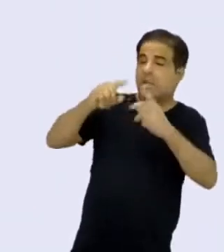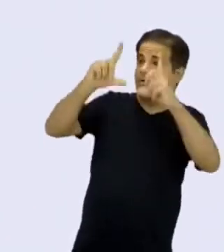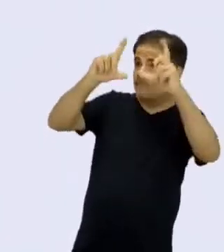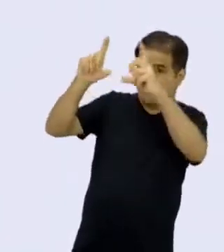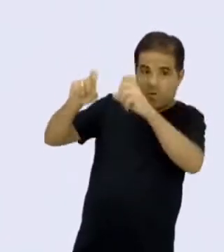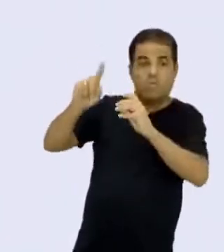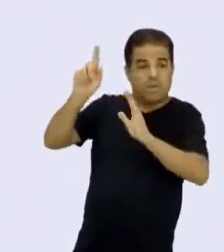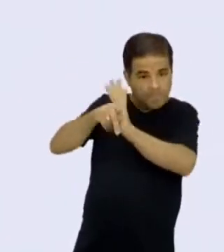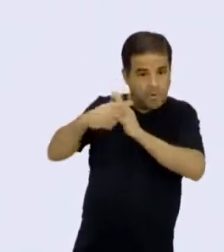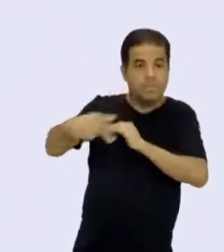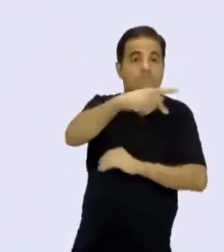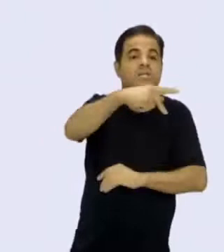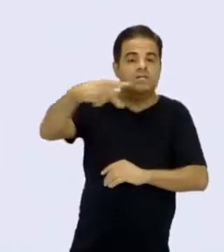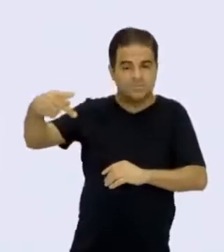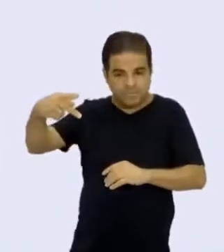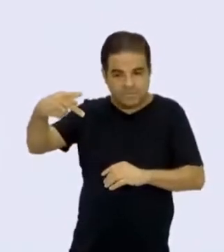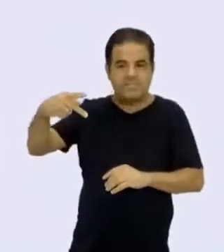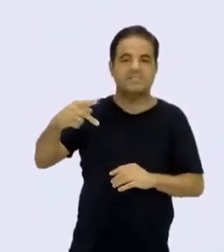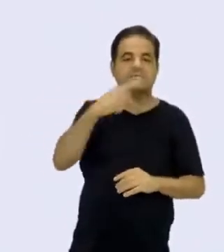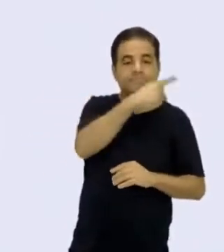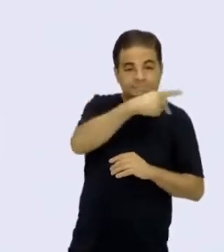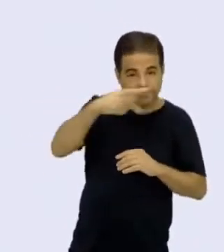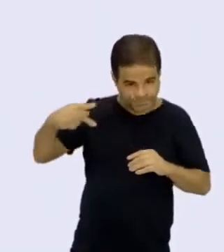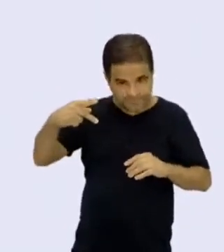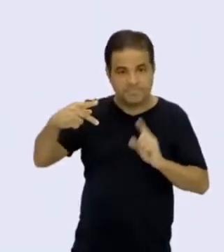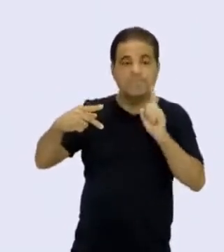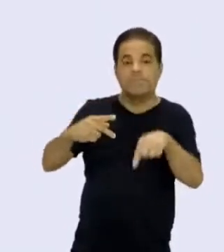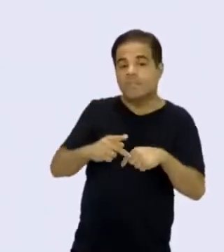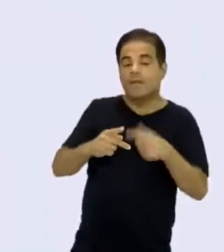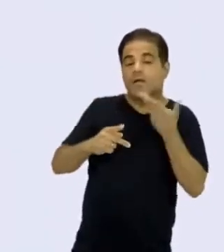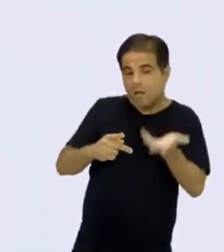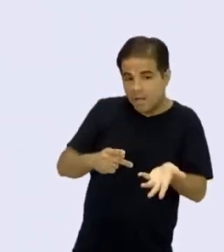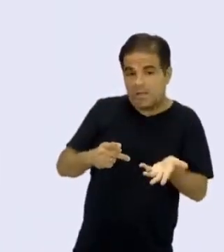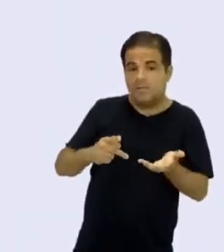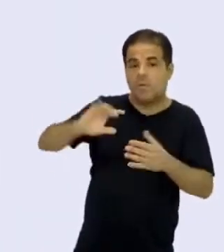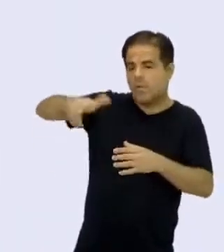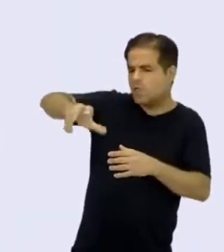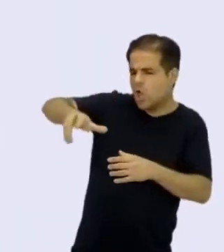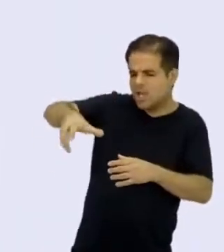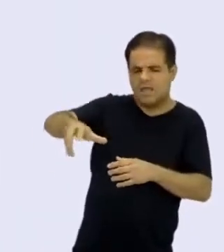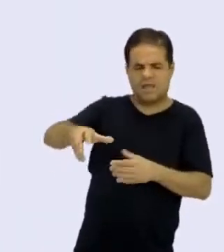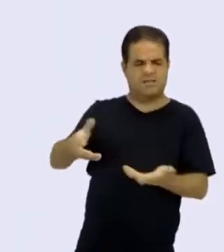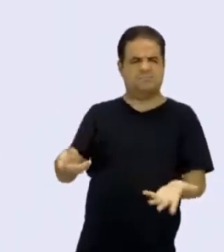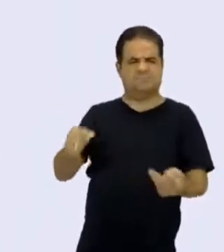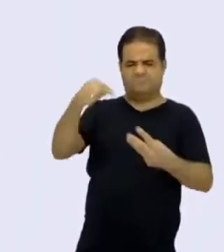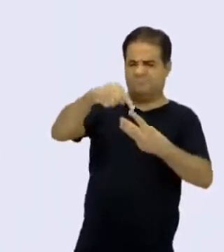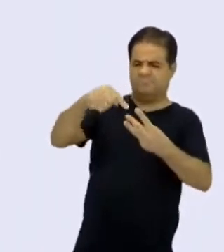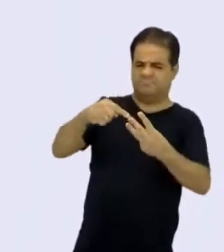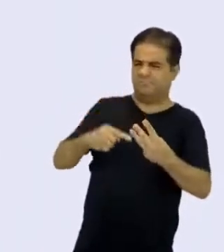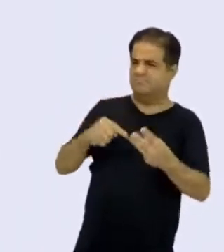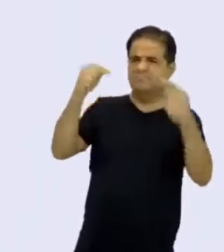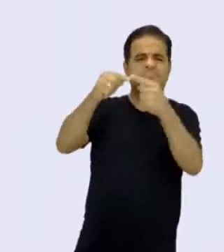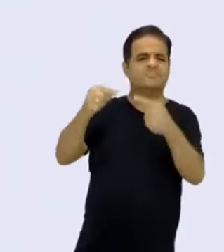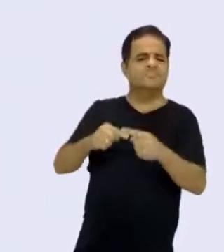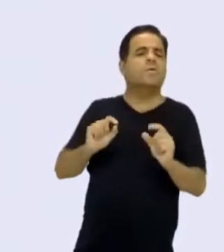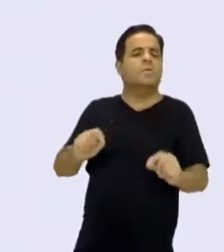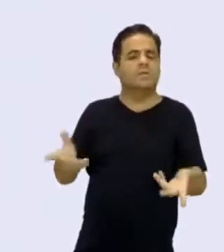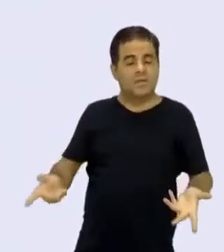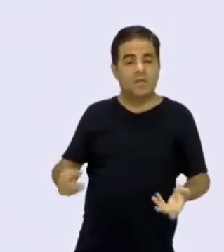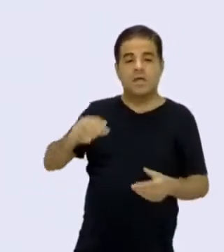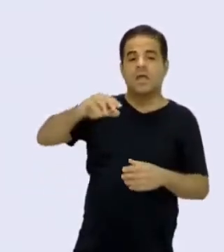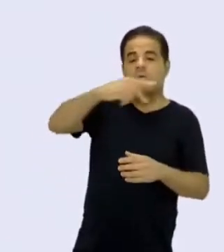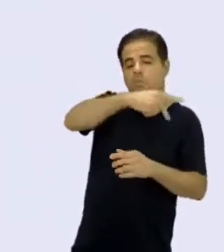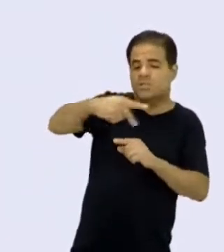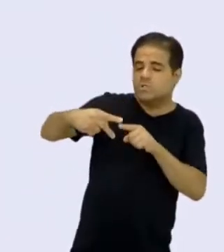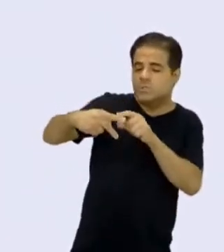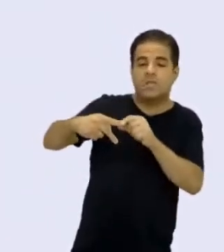potenciômetro no simulador Tinkercad e uma torneira. O que isso tem a ver? O potenciômetro, ele é um